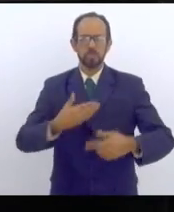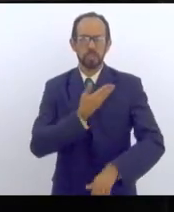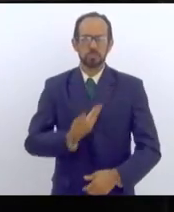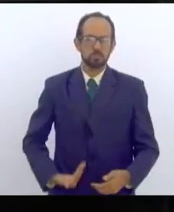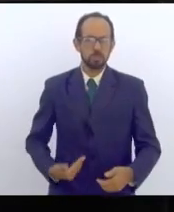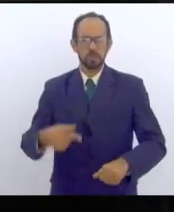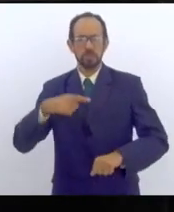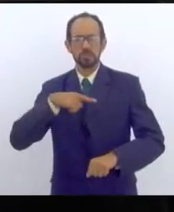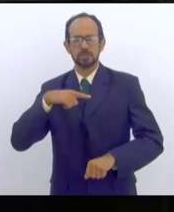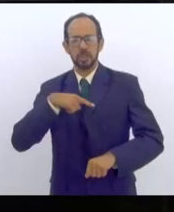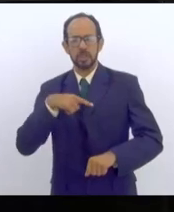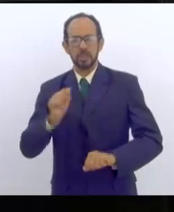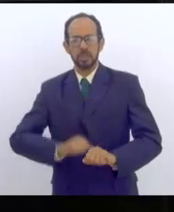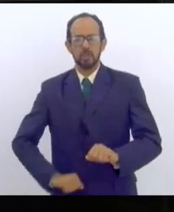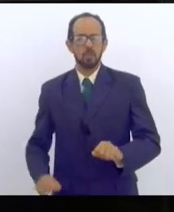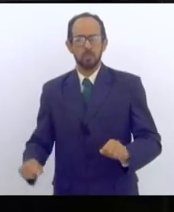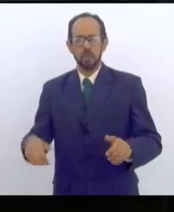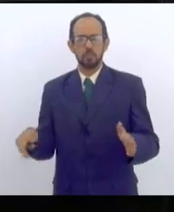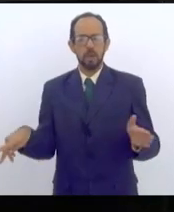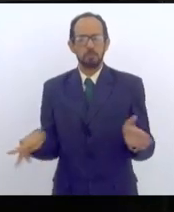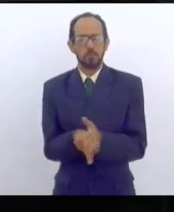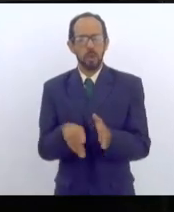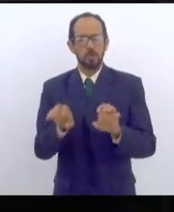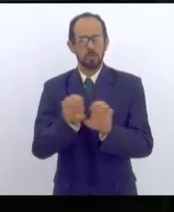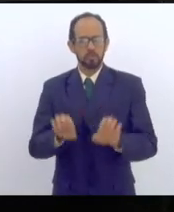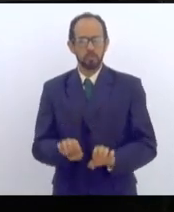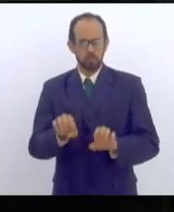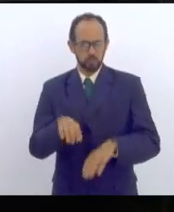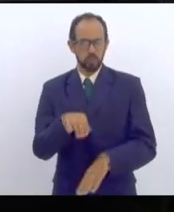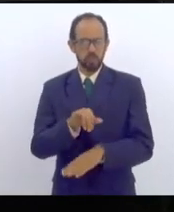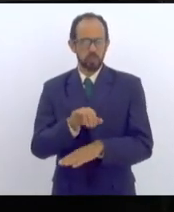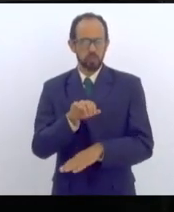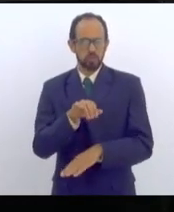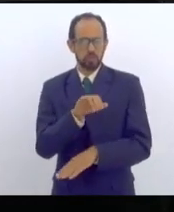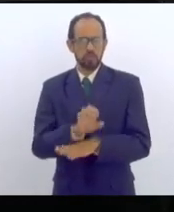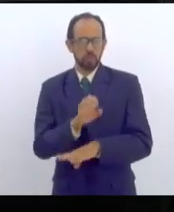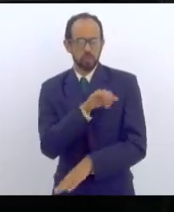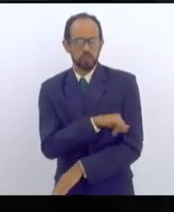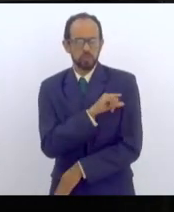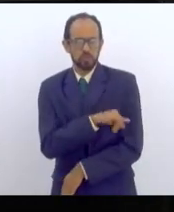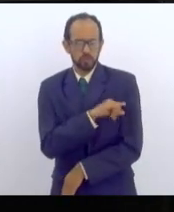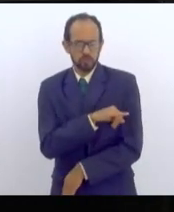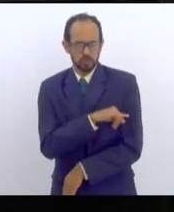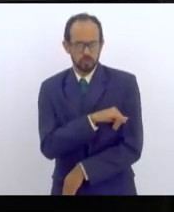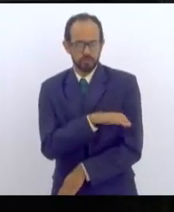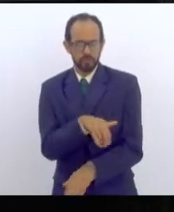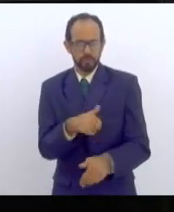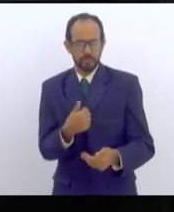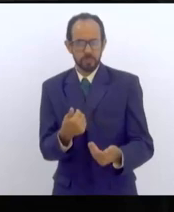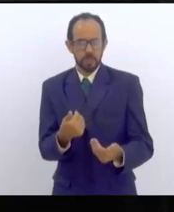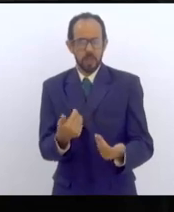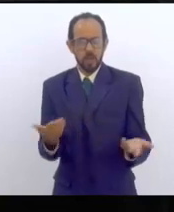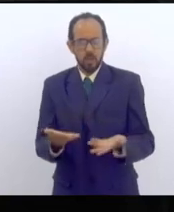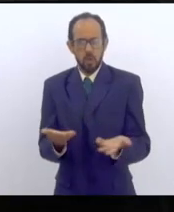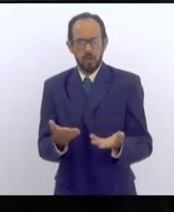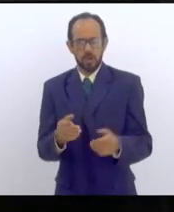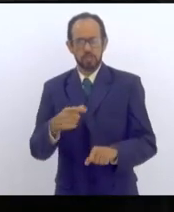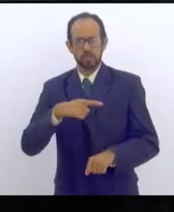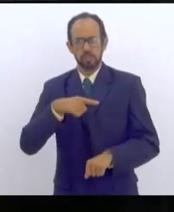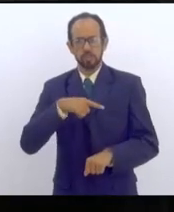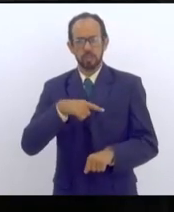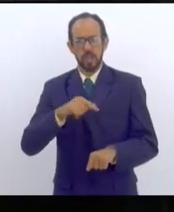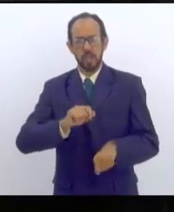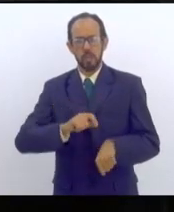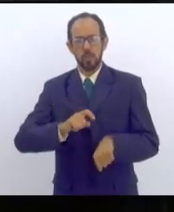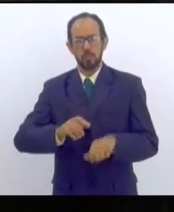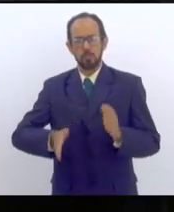ao à própria estruturação econômica do Estado do Rio de Janeiro. Nós passamos agora por um